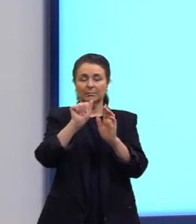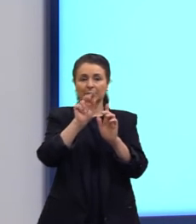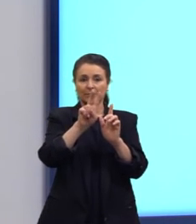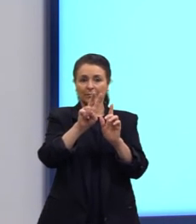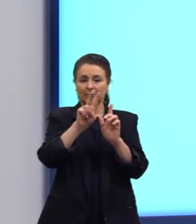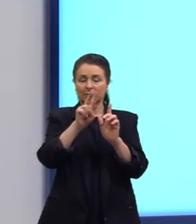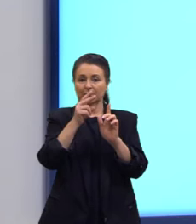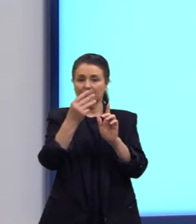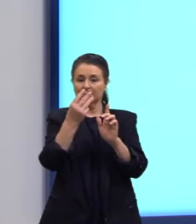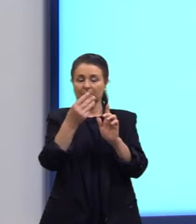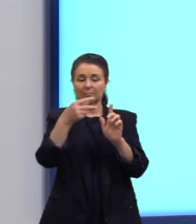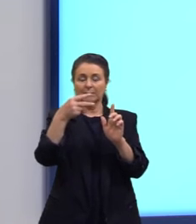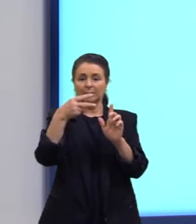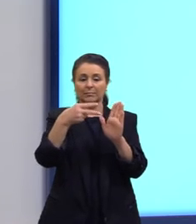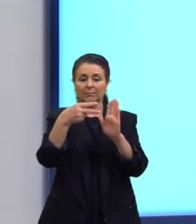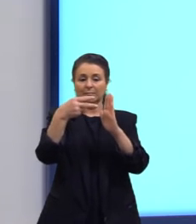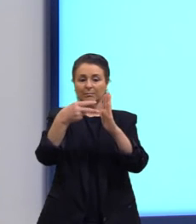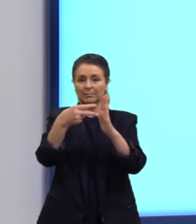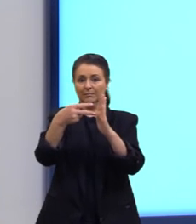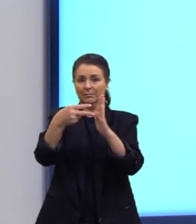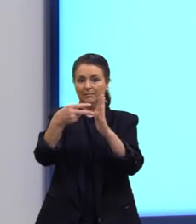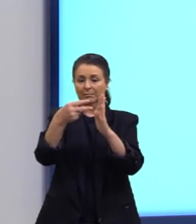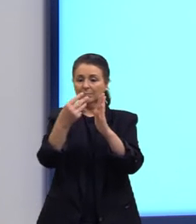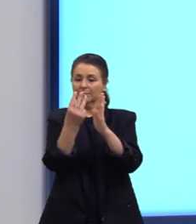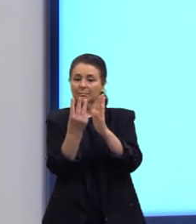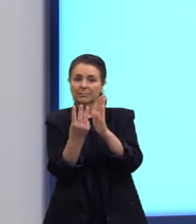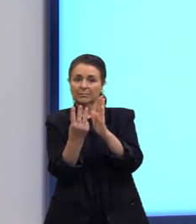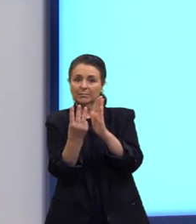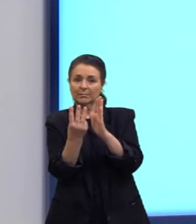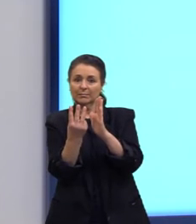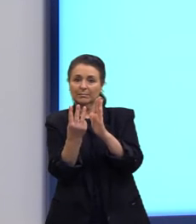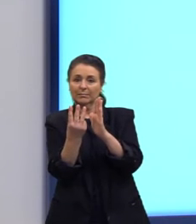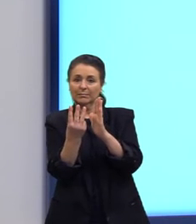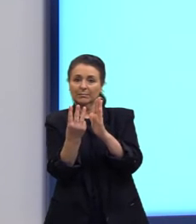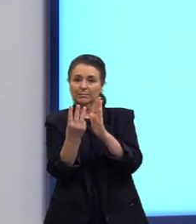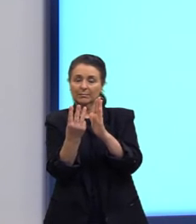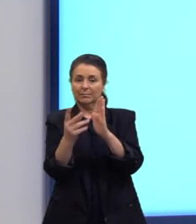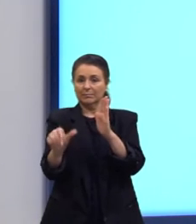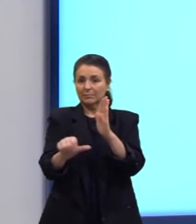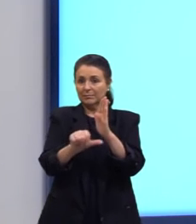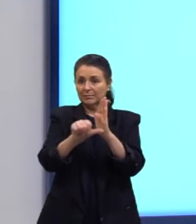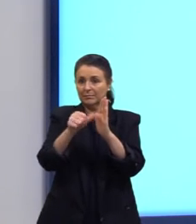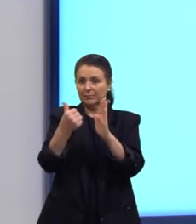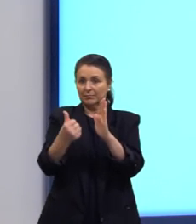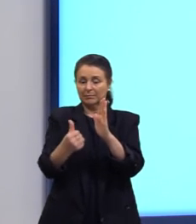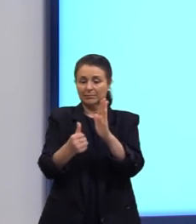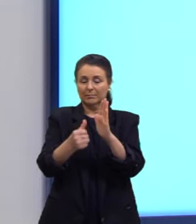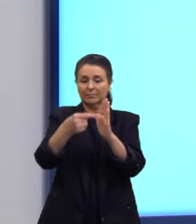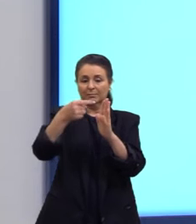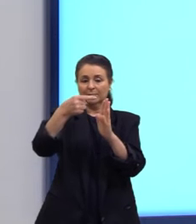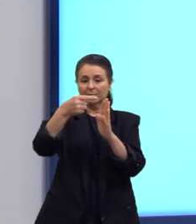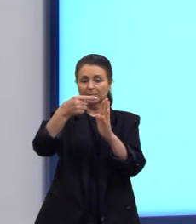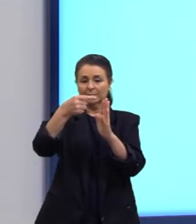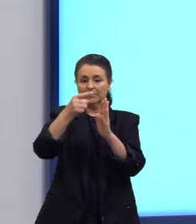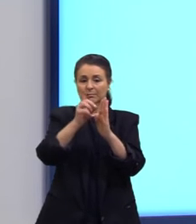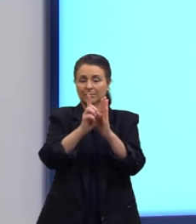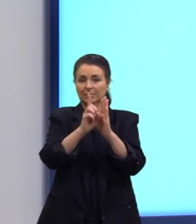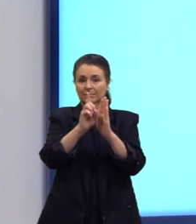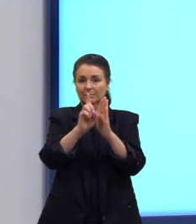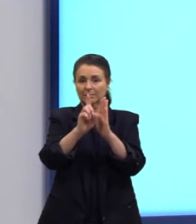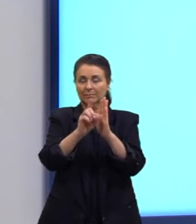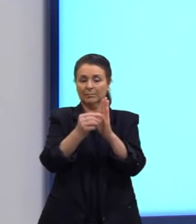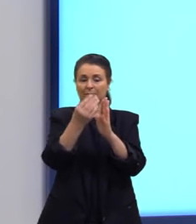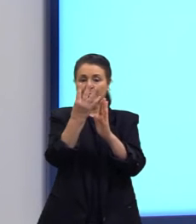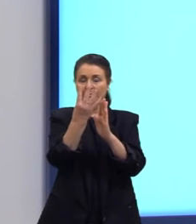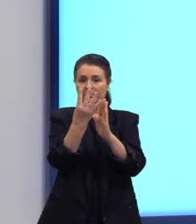duas linhas três colunas aí nós temos o primeiro elemento linha 1 coluna 1 nós temos o